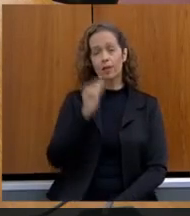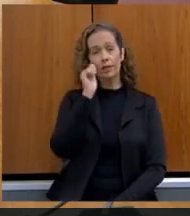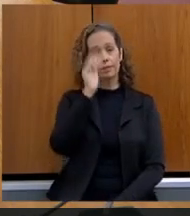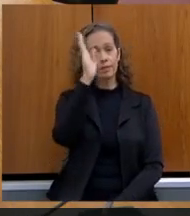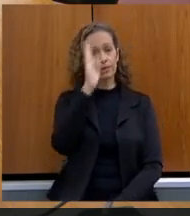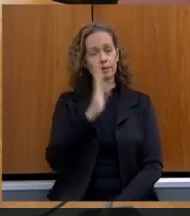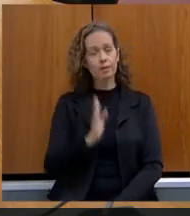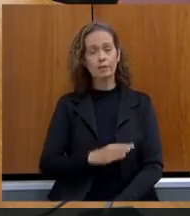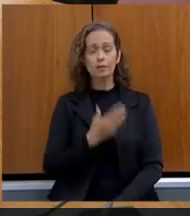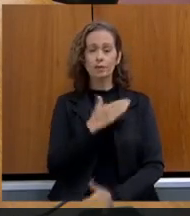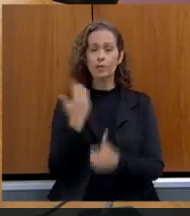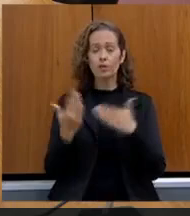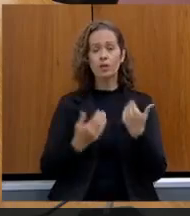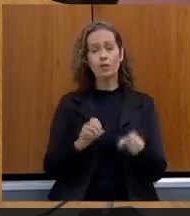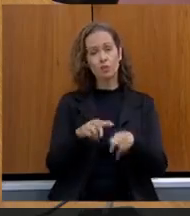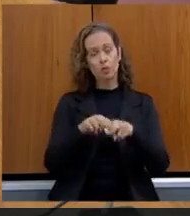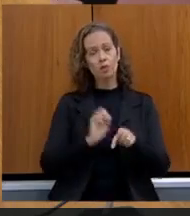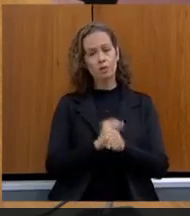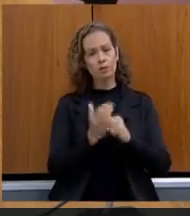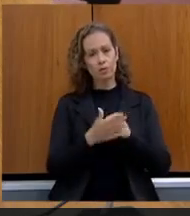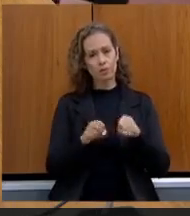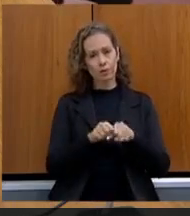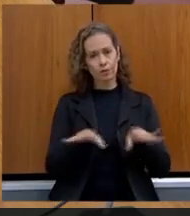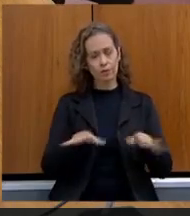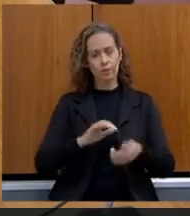perderam a vida pela covid-19